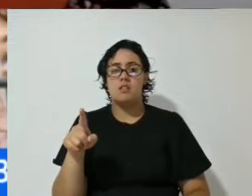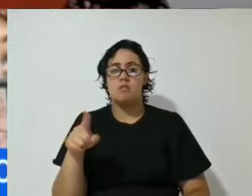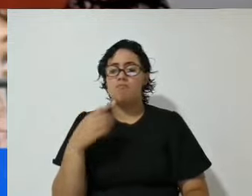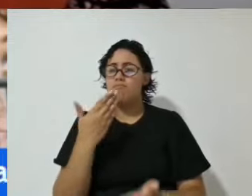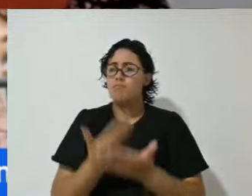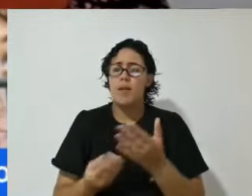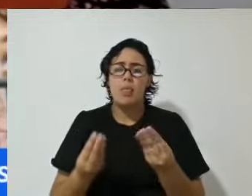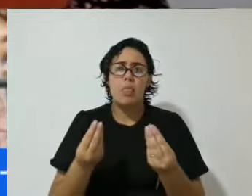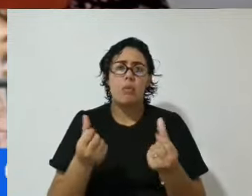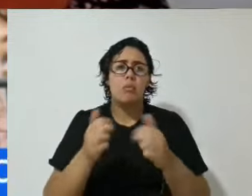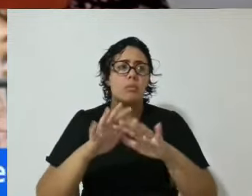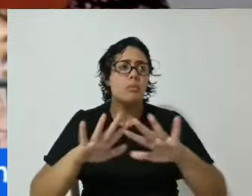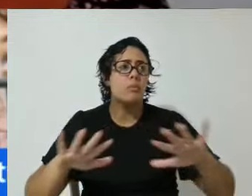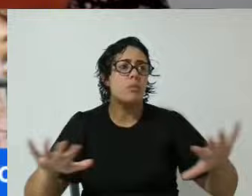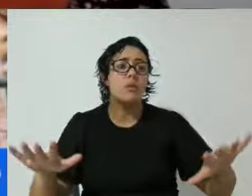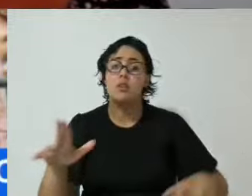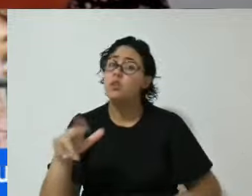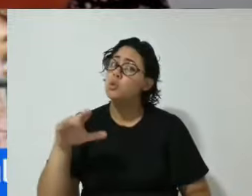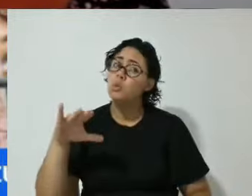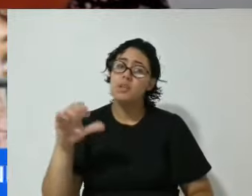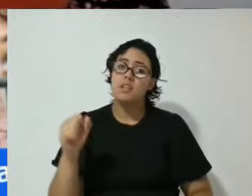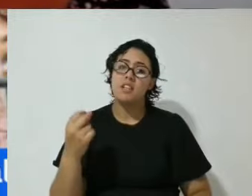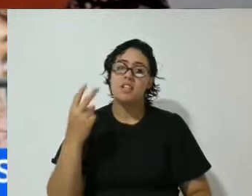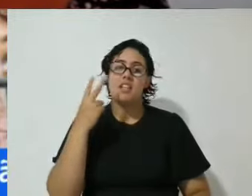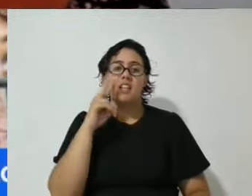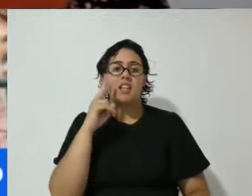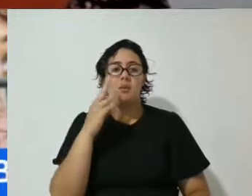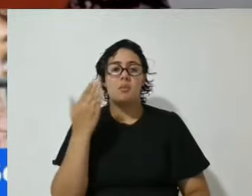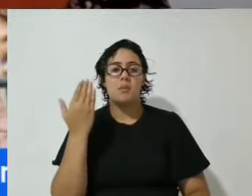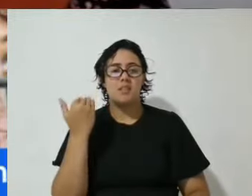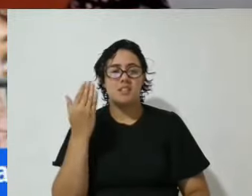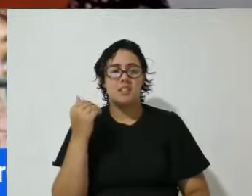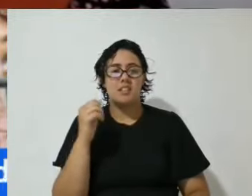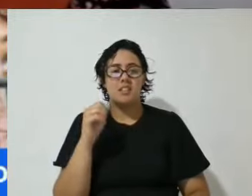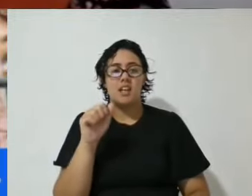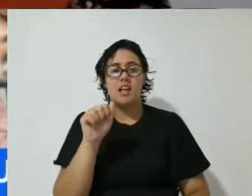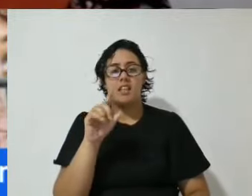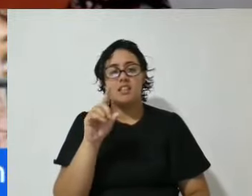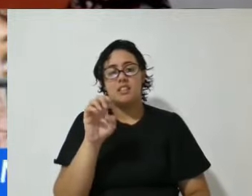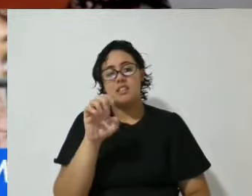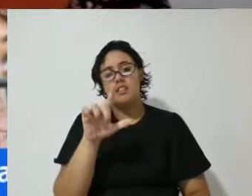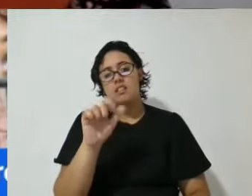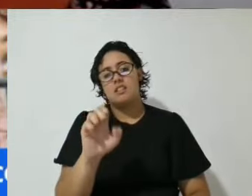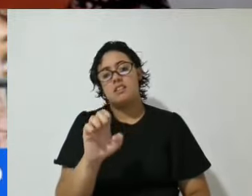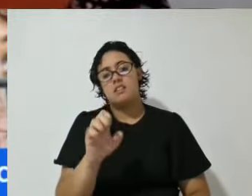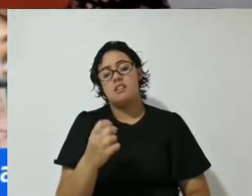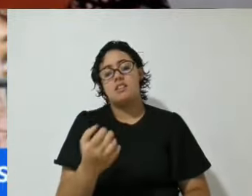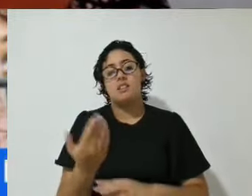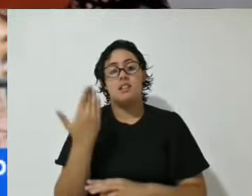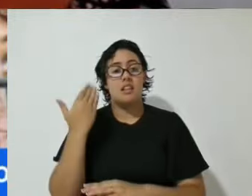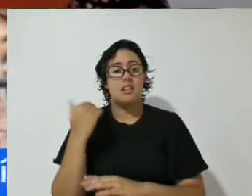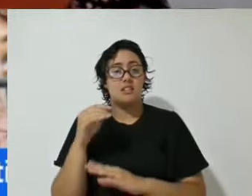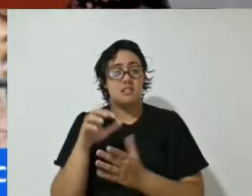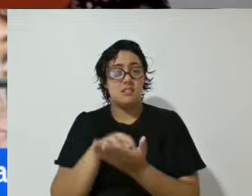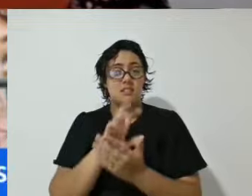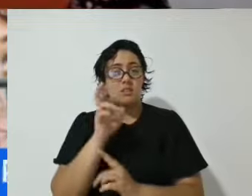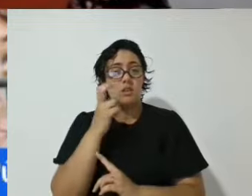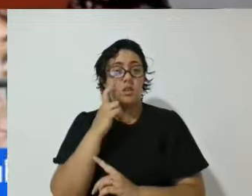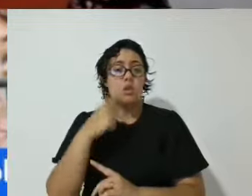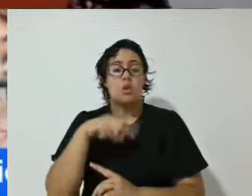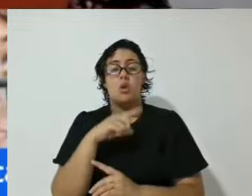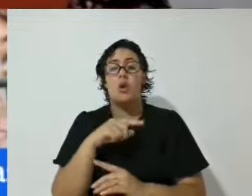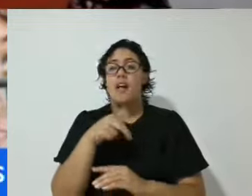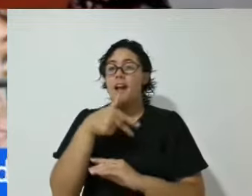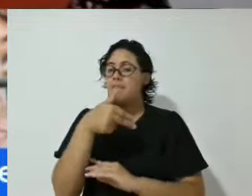Eu lembro que quando a Adélia ainda estava lá no Centro Cultural, a gente saía a pé e entregava, batia na porta